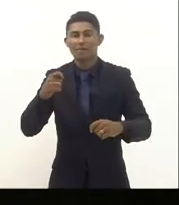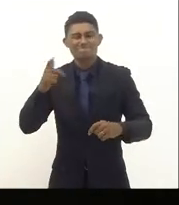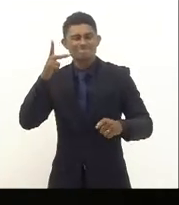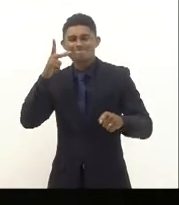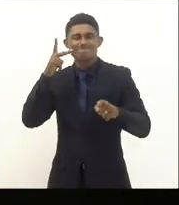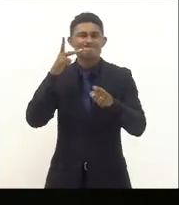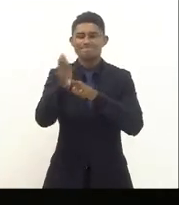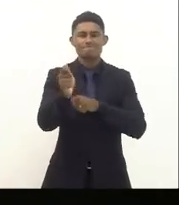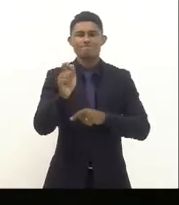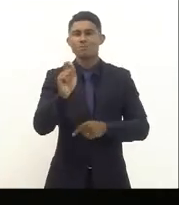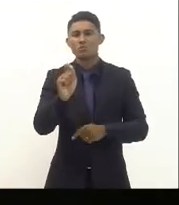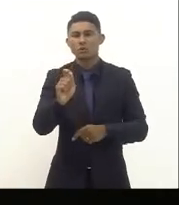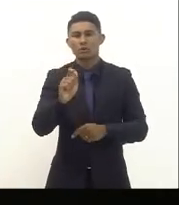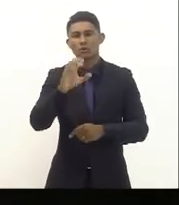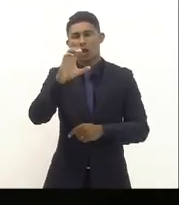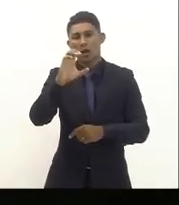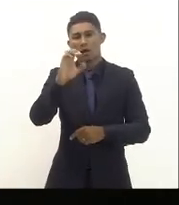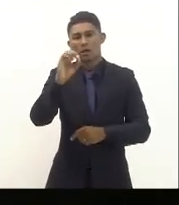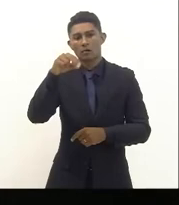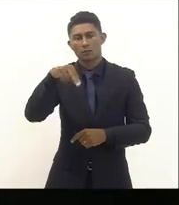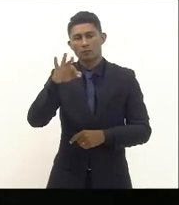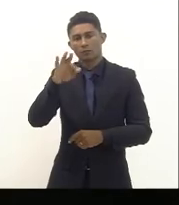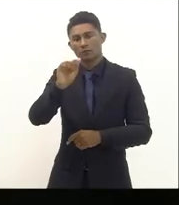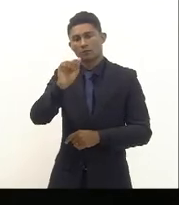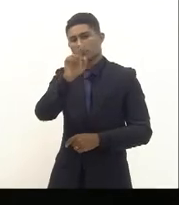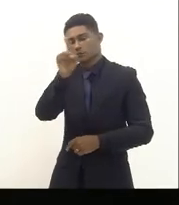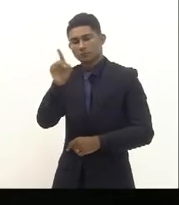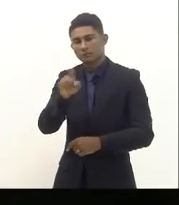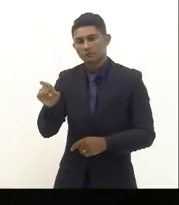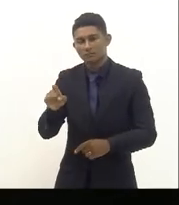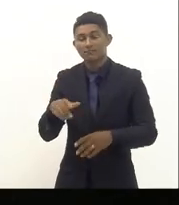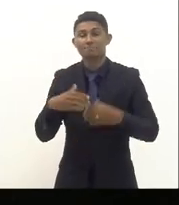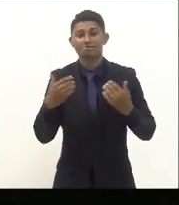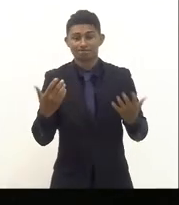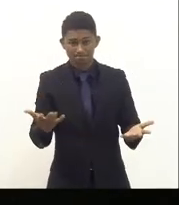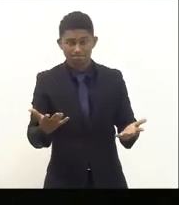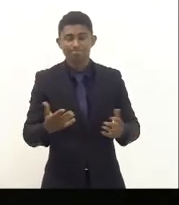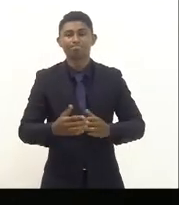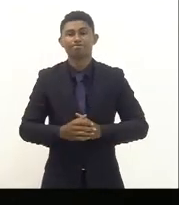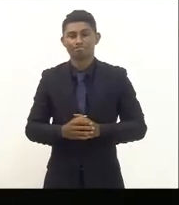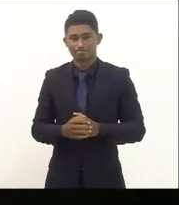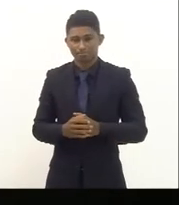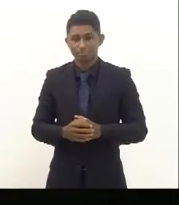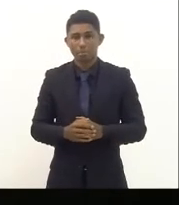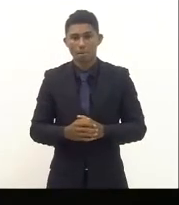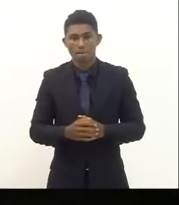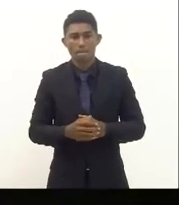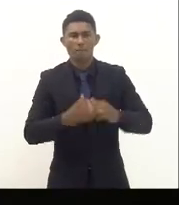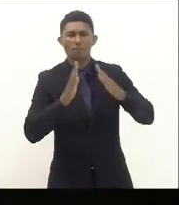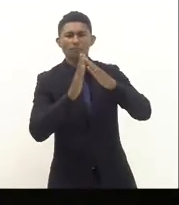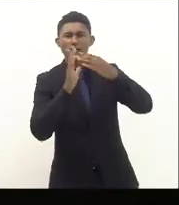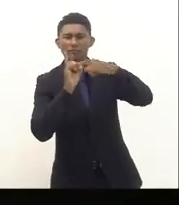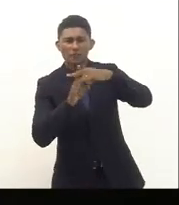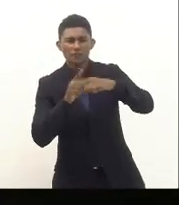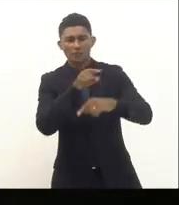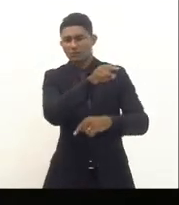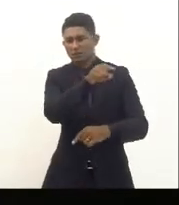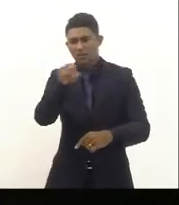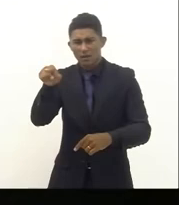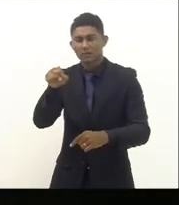que era o confaz então senhora Presidente com isso as igrejas